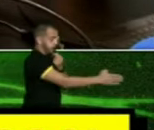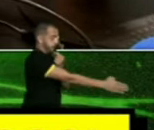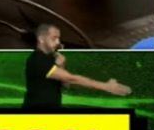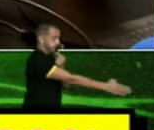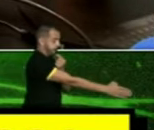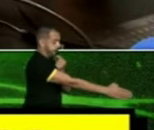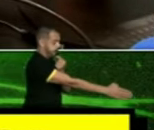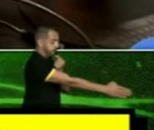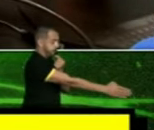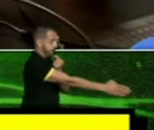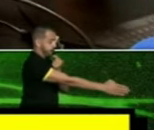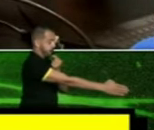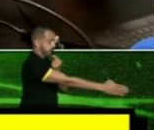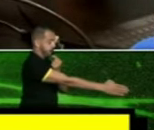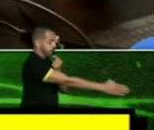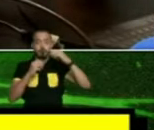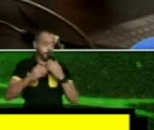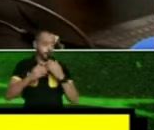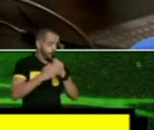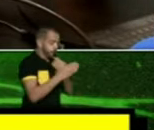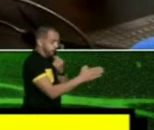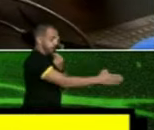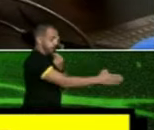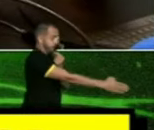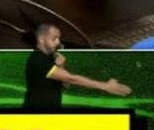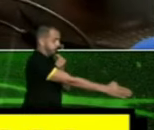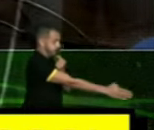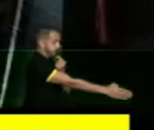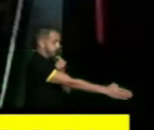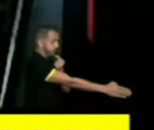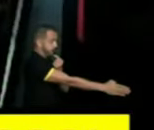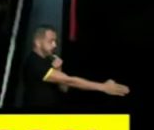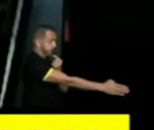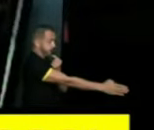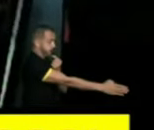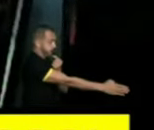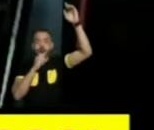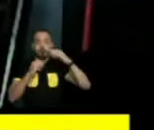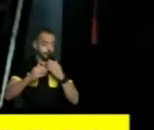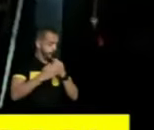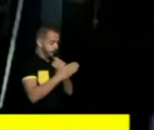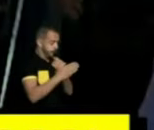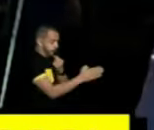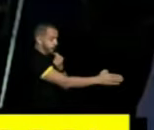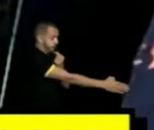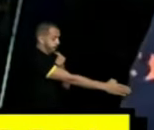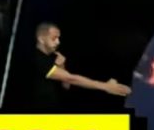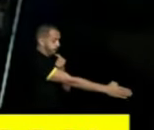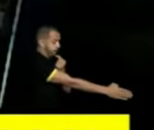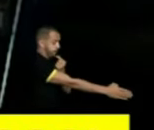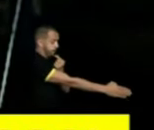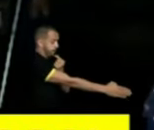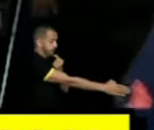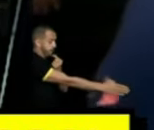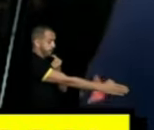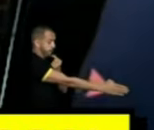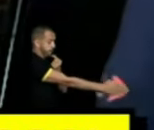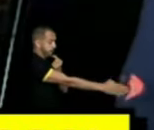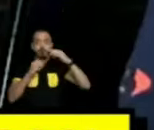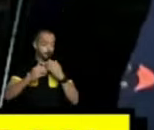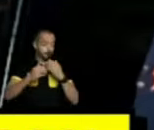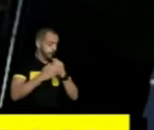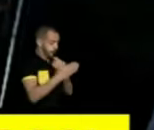iGuinho e que fatiada Espetacular do Otávio no lançamento pra área apareceu na diagonal de